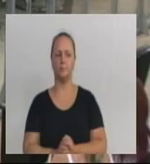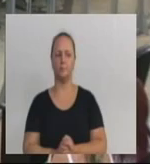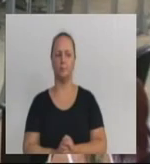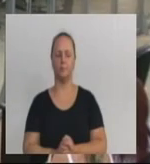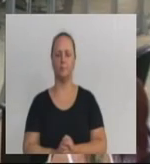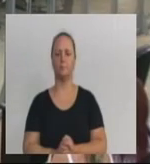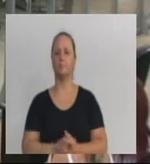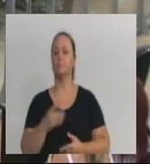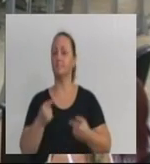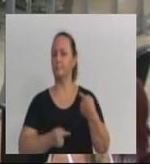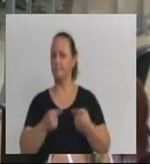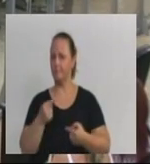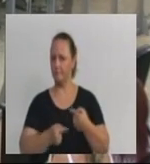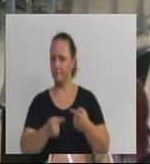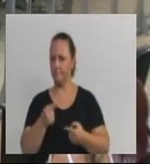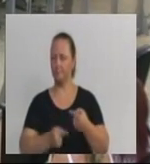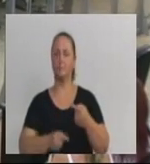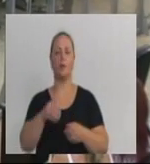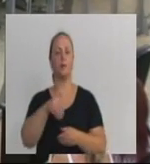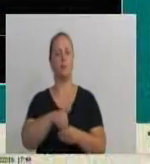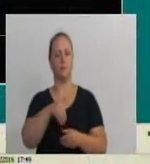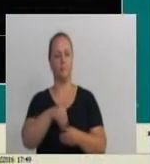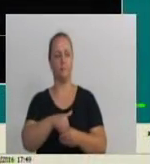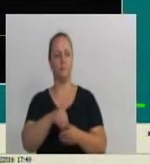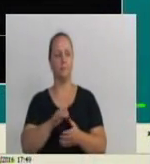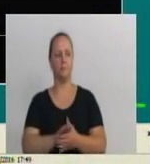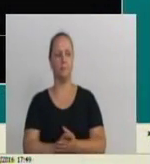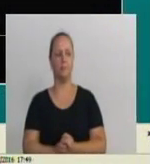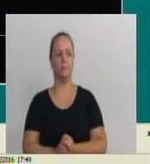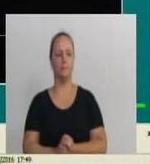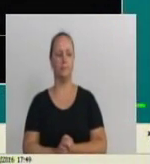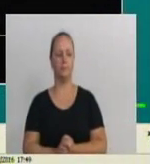Em discussão, em votação.